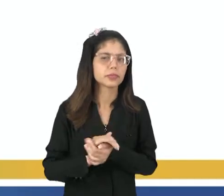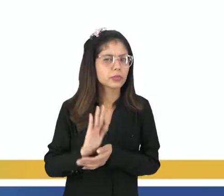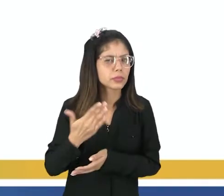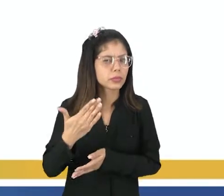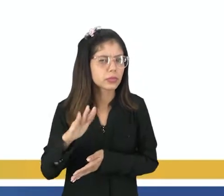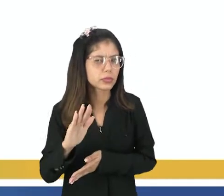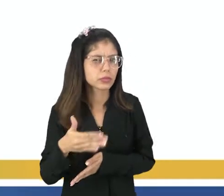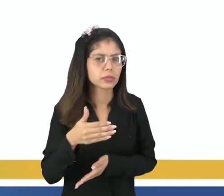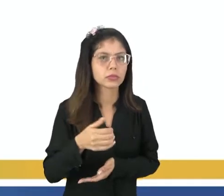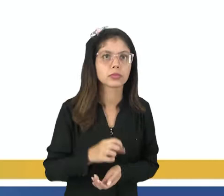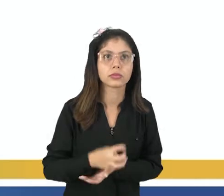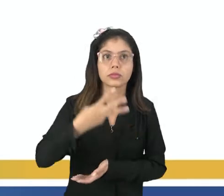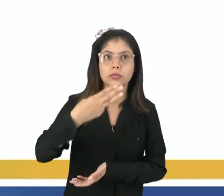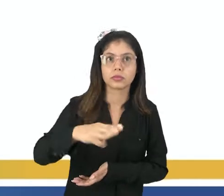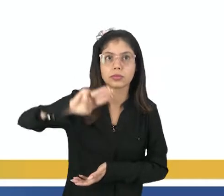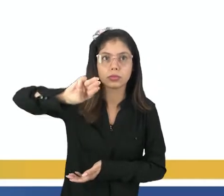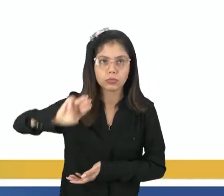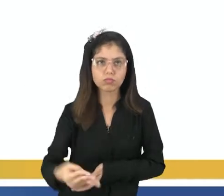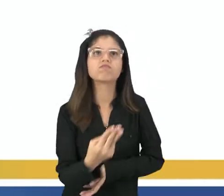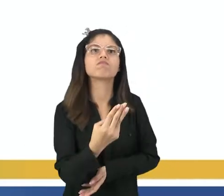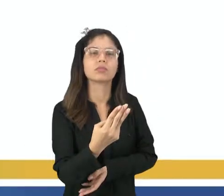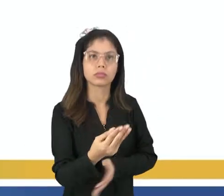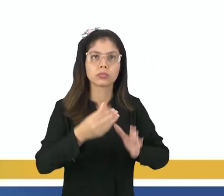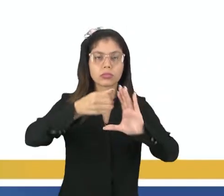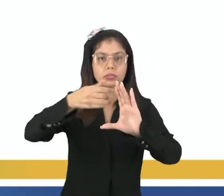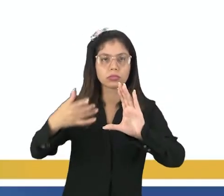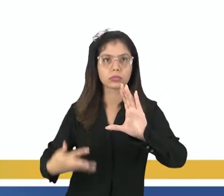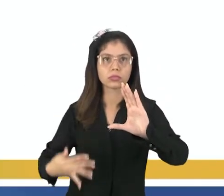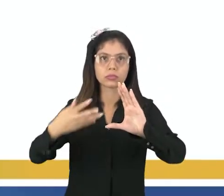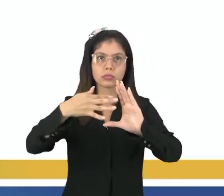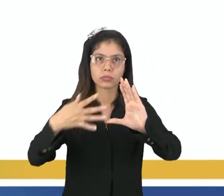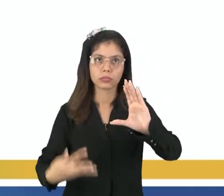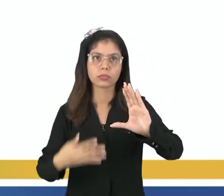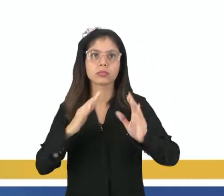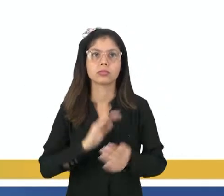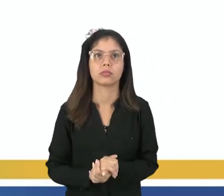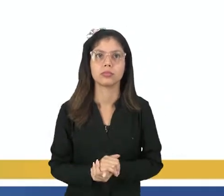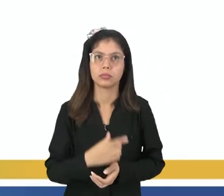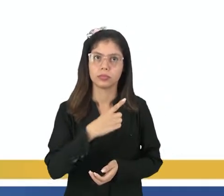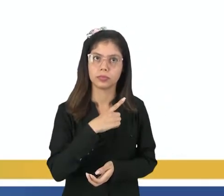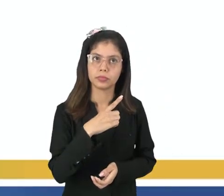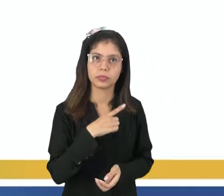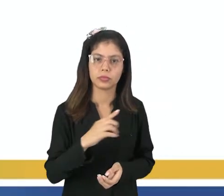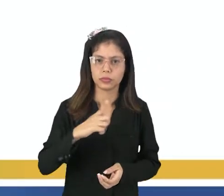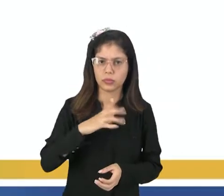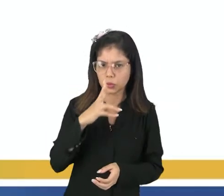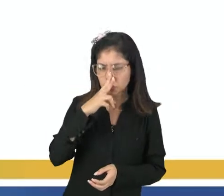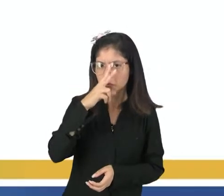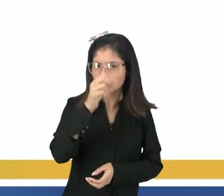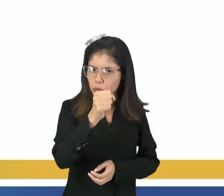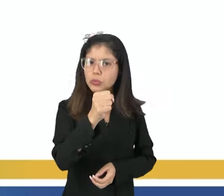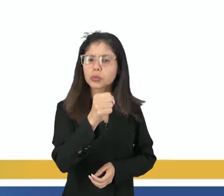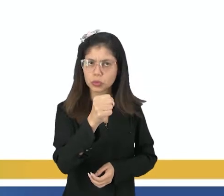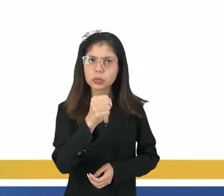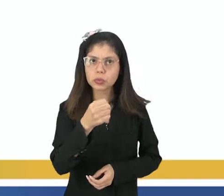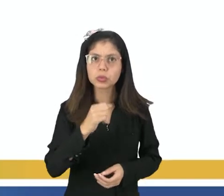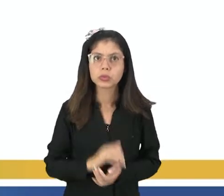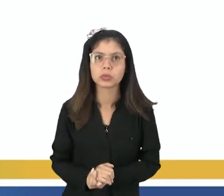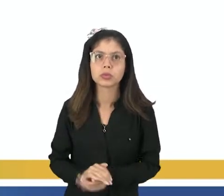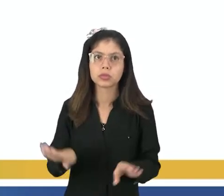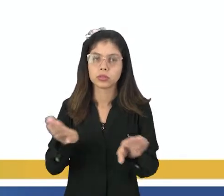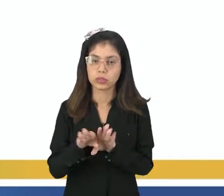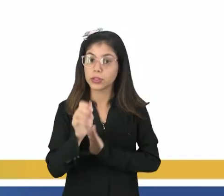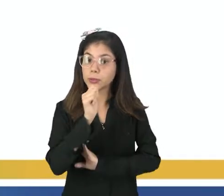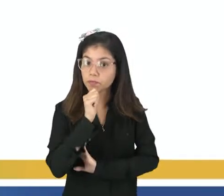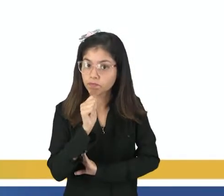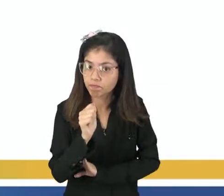de 3 milhões de espécies identificadas no mundo. Só que há uma forte suposição que muitas